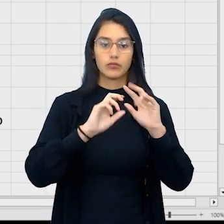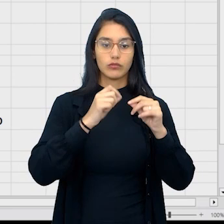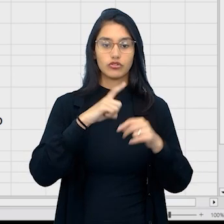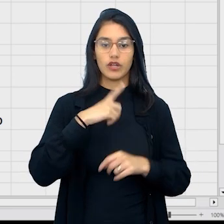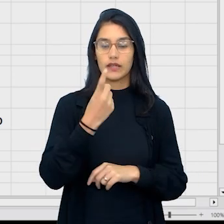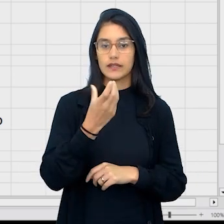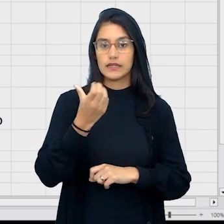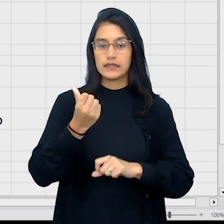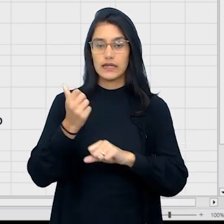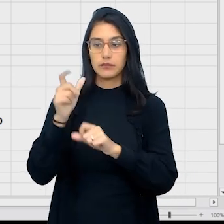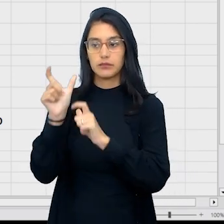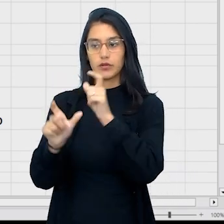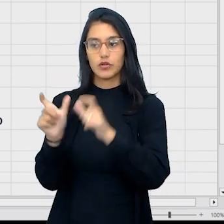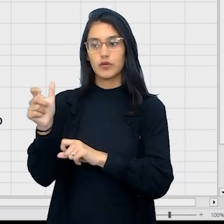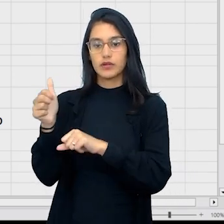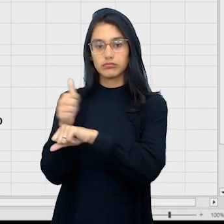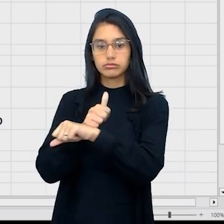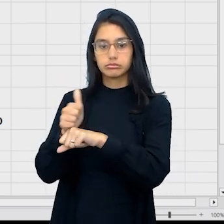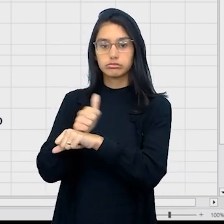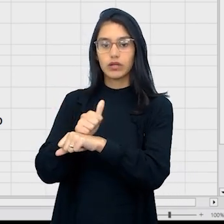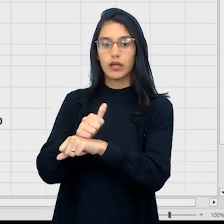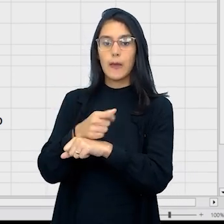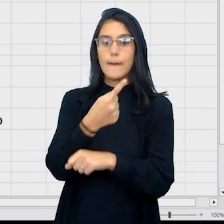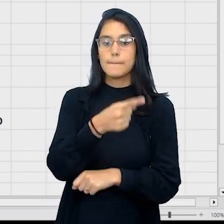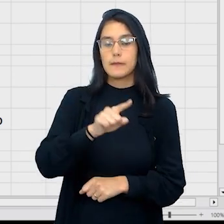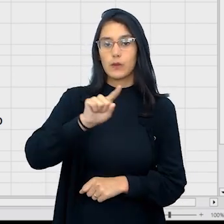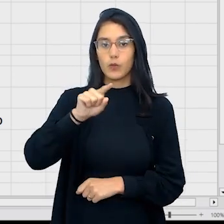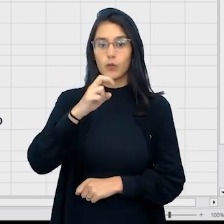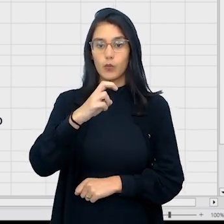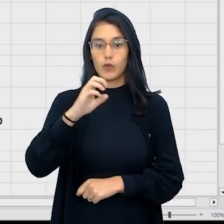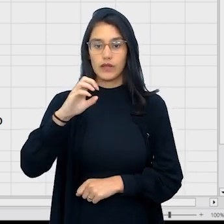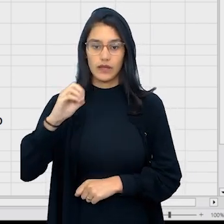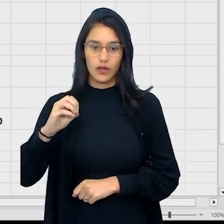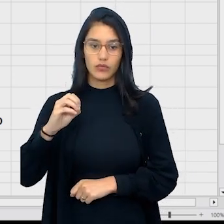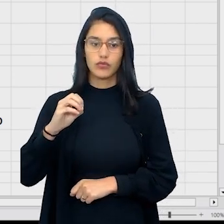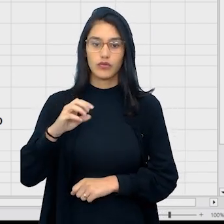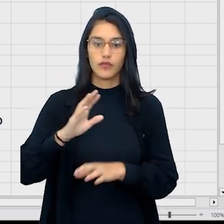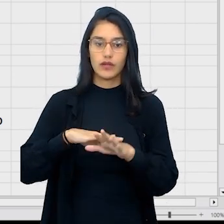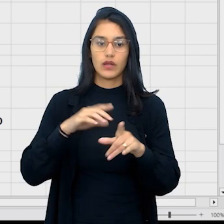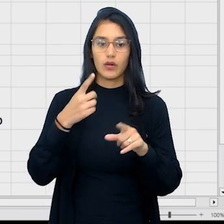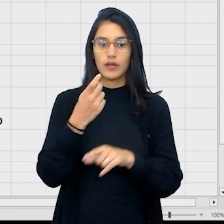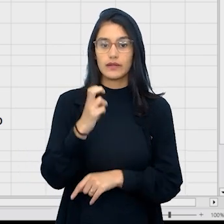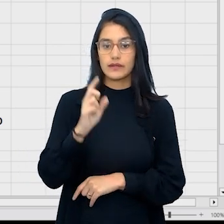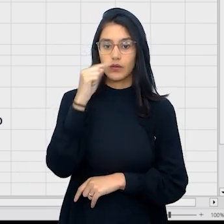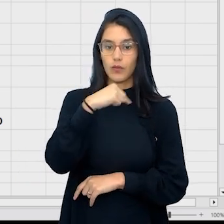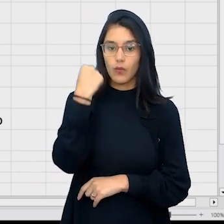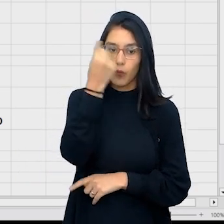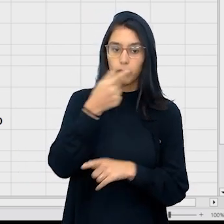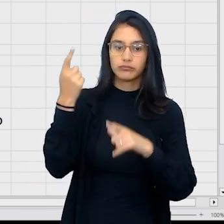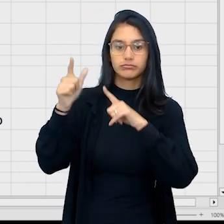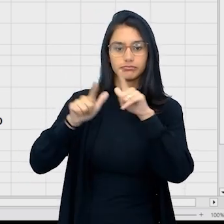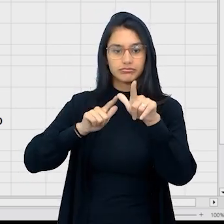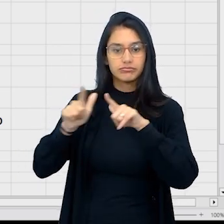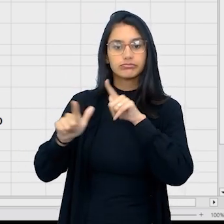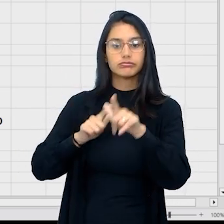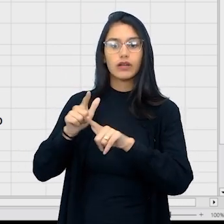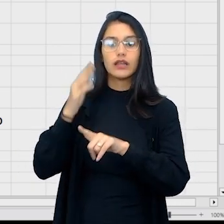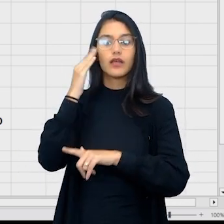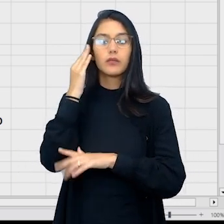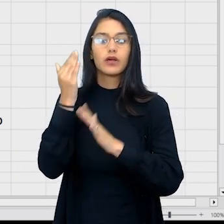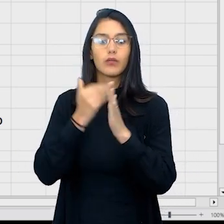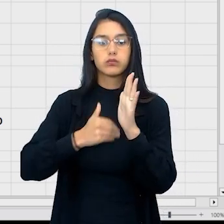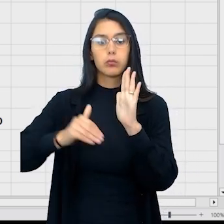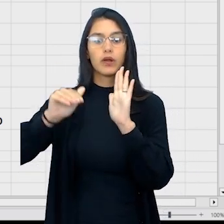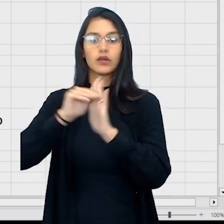16 funcionários que produziam 1.500 bombons por dia, trabalhando 5 horas diárias. Sabendo que a demanda diária da empresa